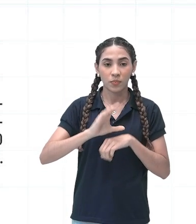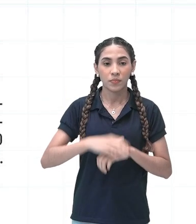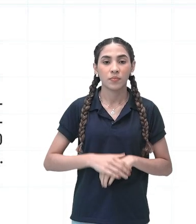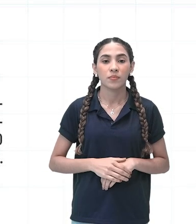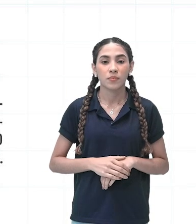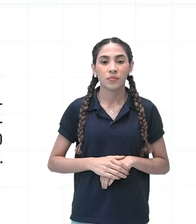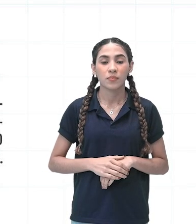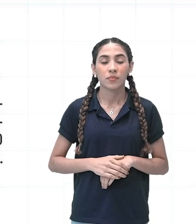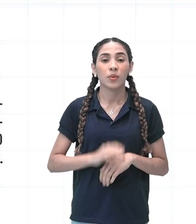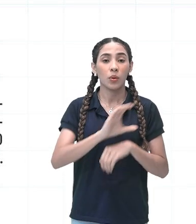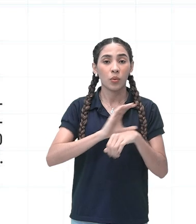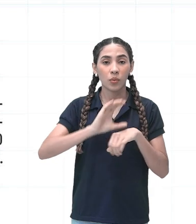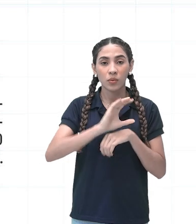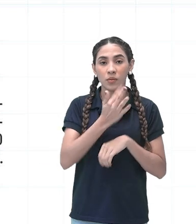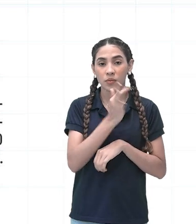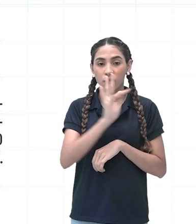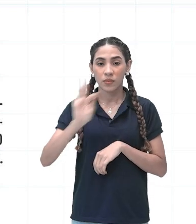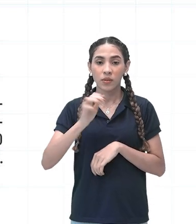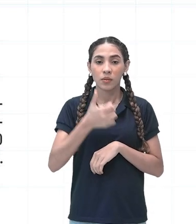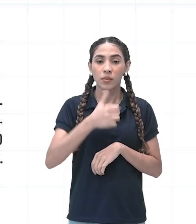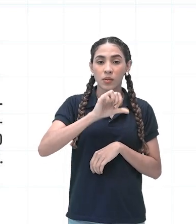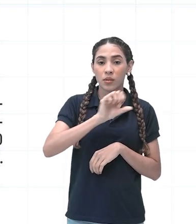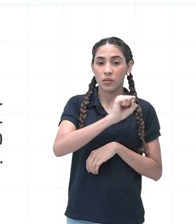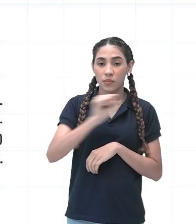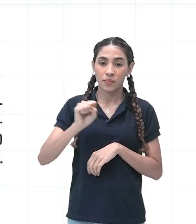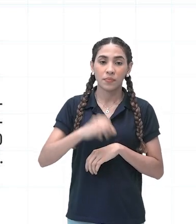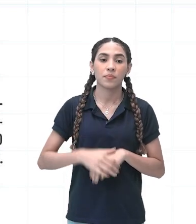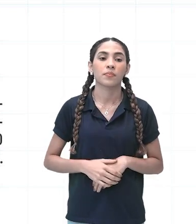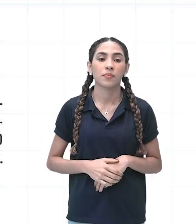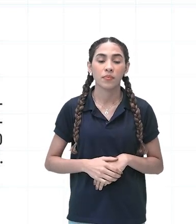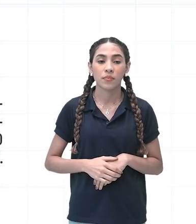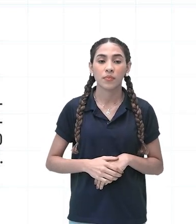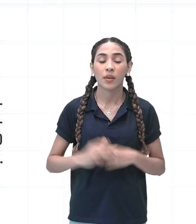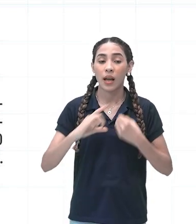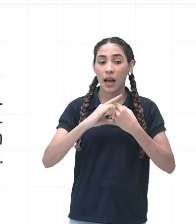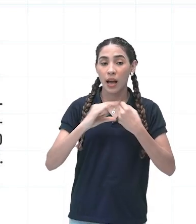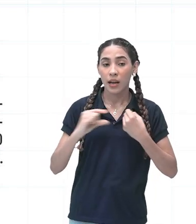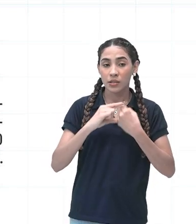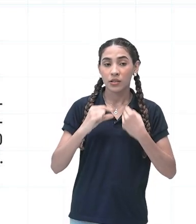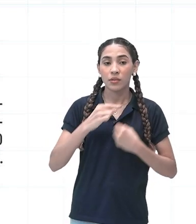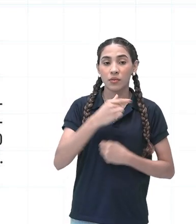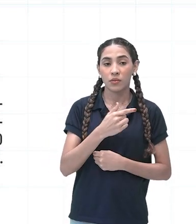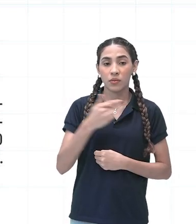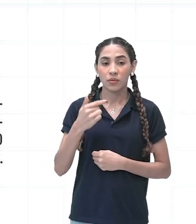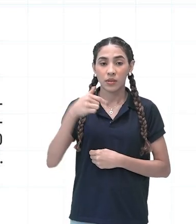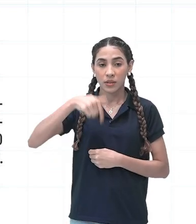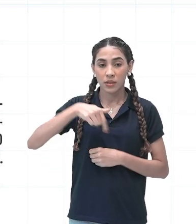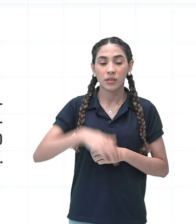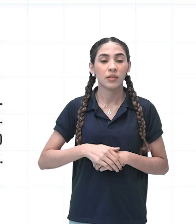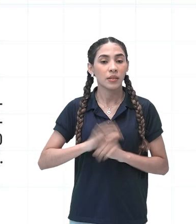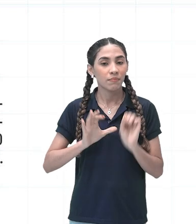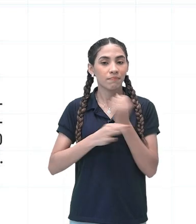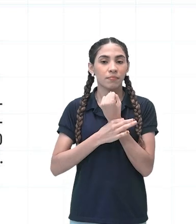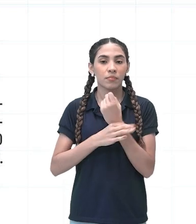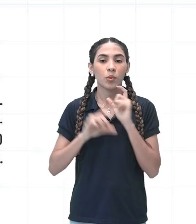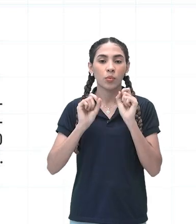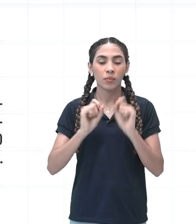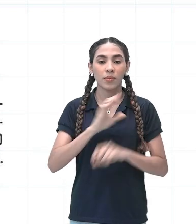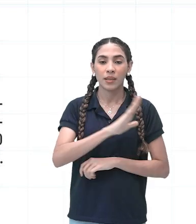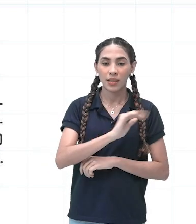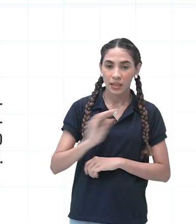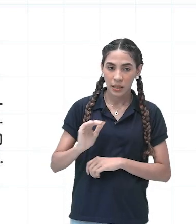por favor? A Constituição de 1988, que, em seu artigo 227, garante